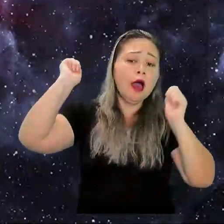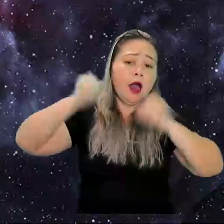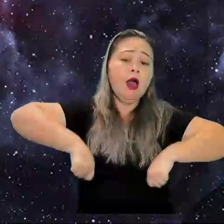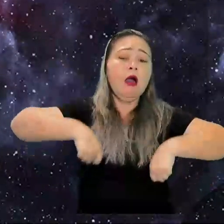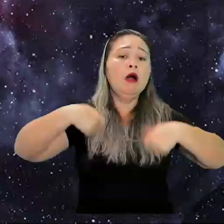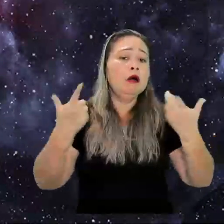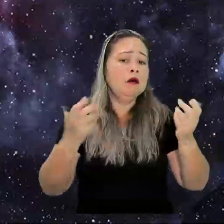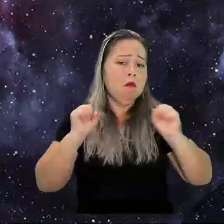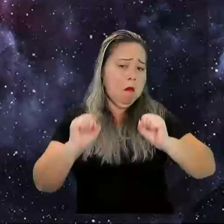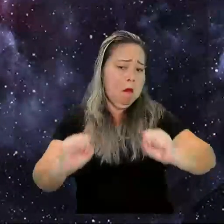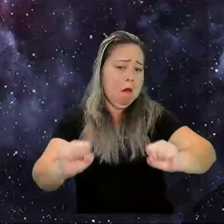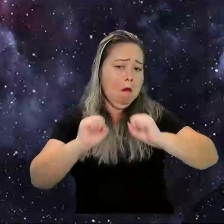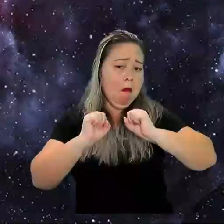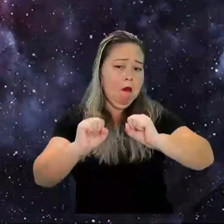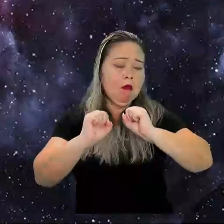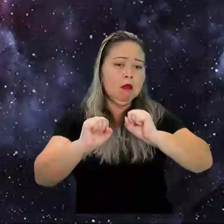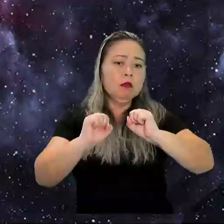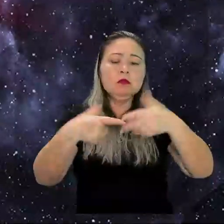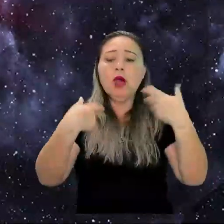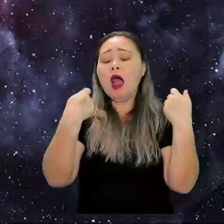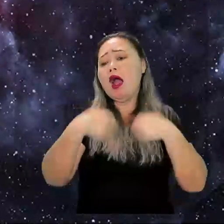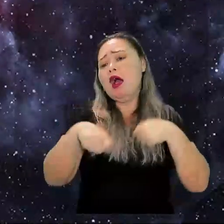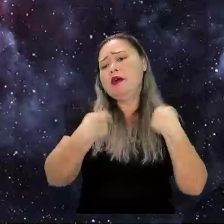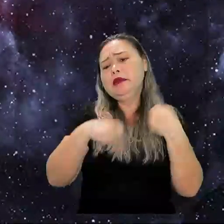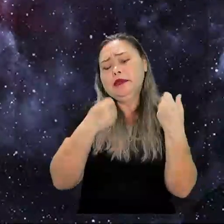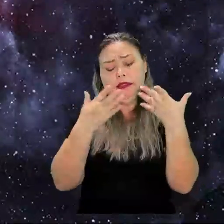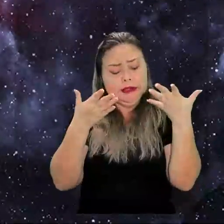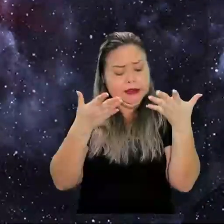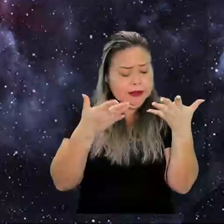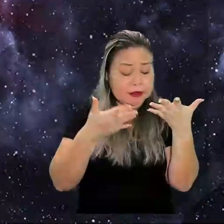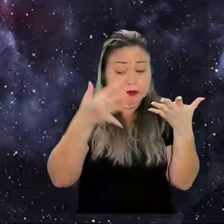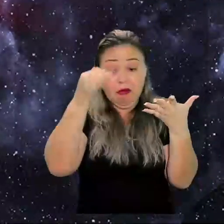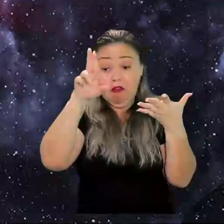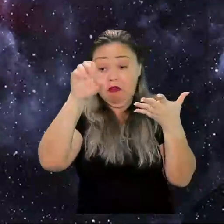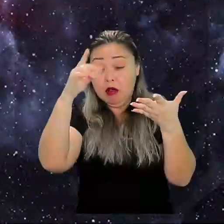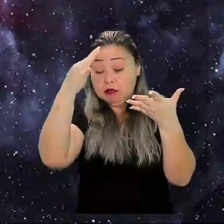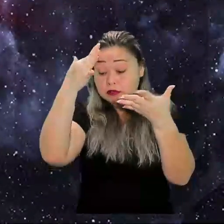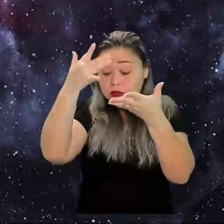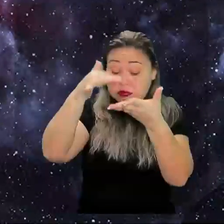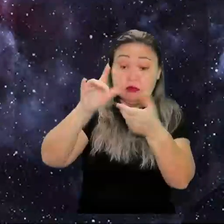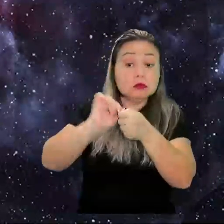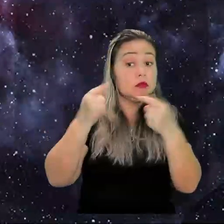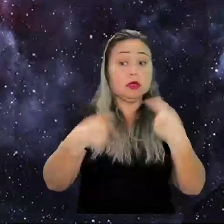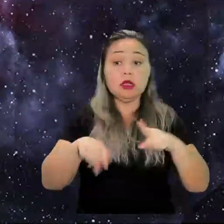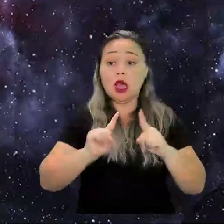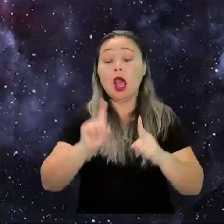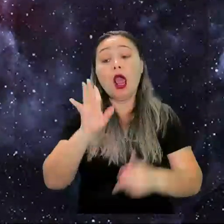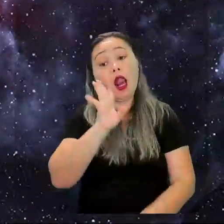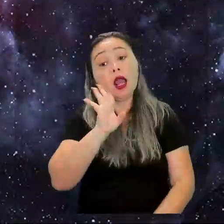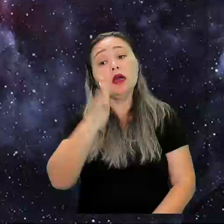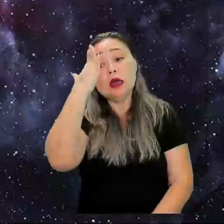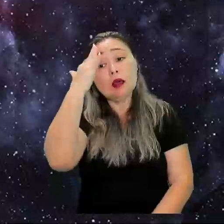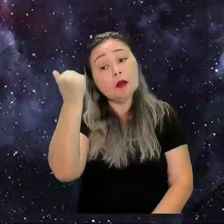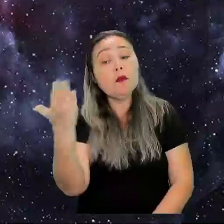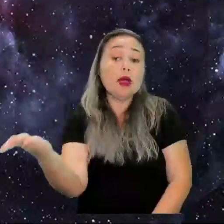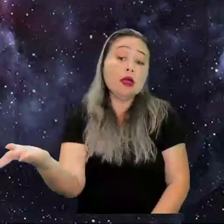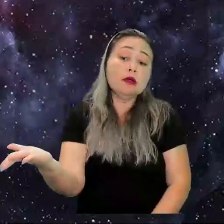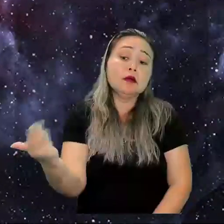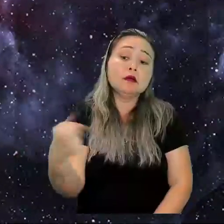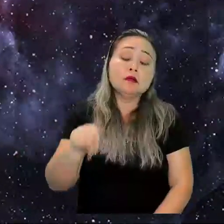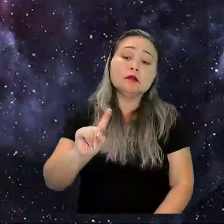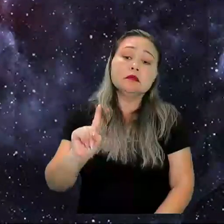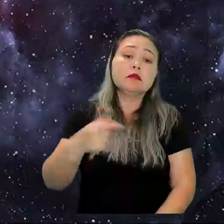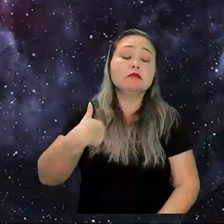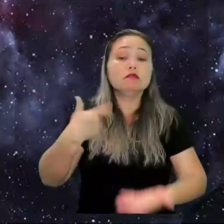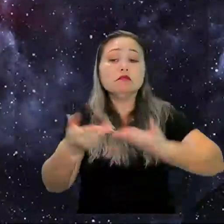altura? Pode. Então não precisa ficar preso naquele monte de fórmulas da geometria espacial. É legal saber? É legal. A gente